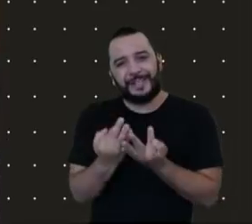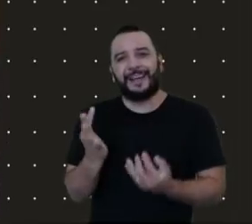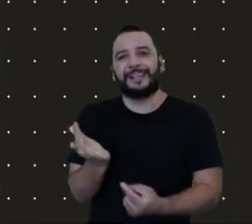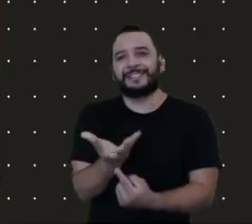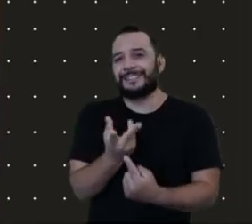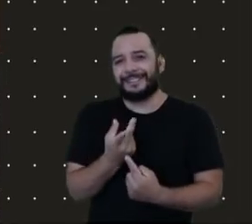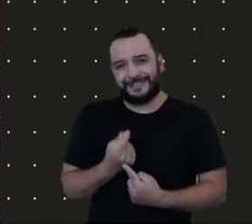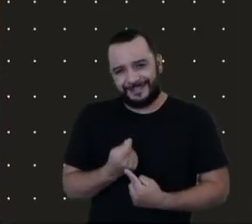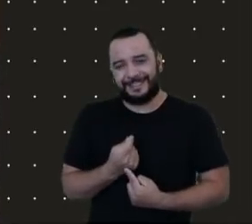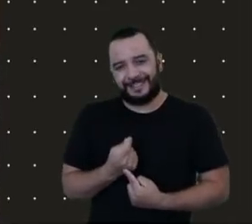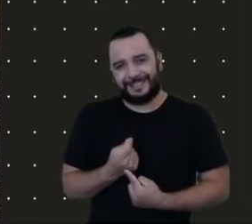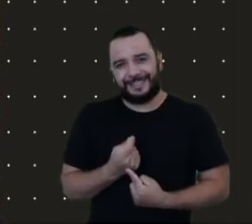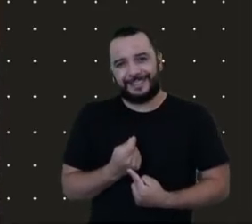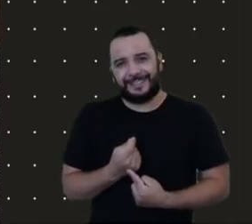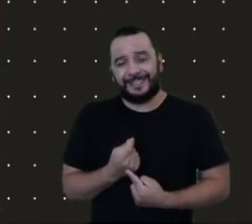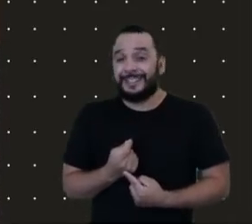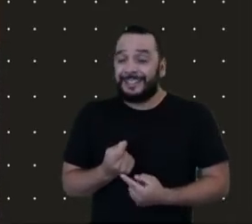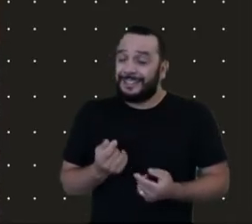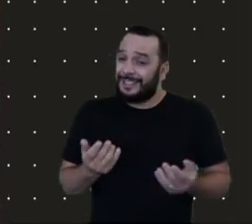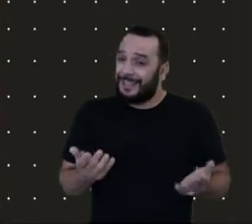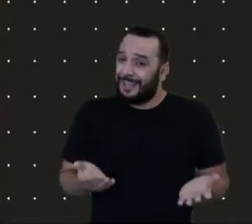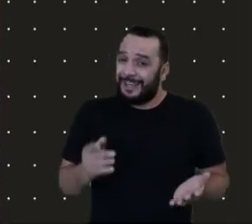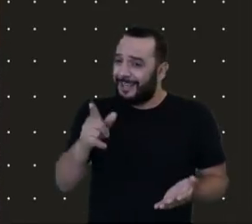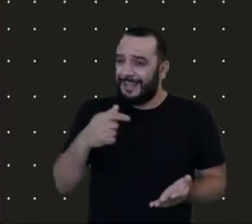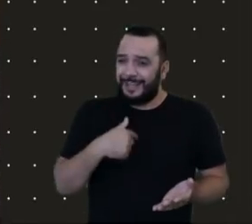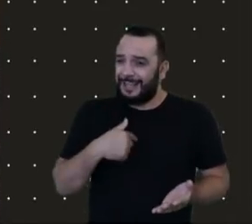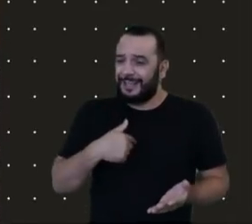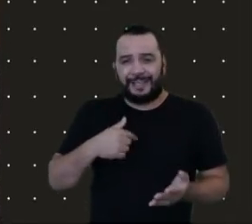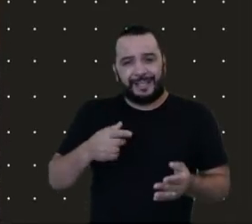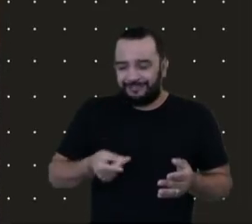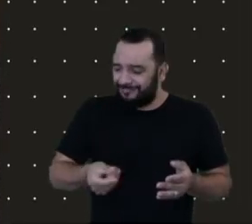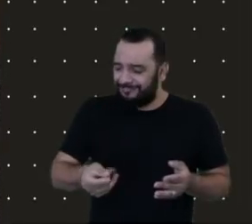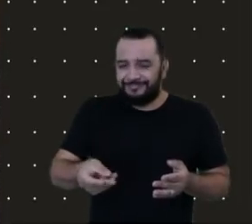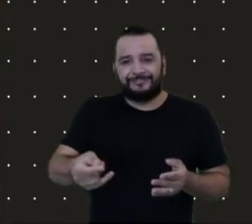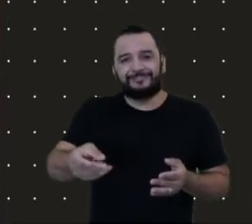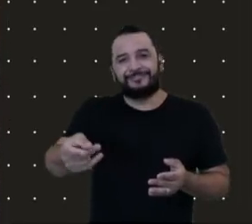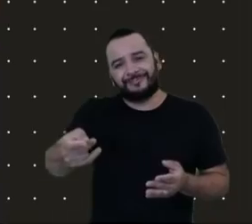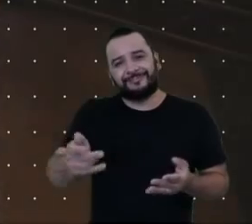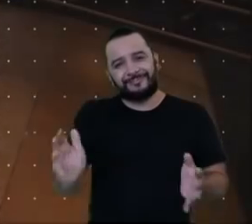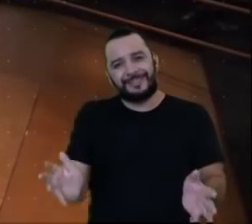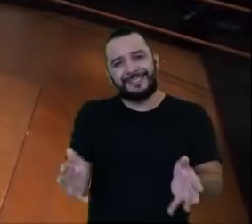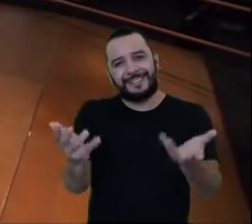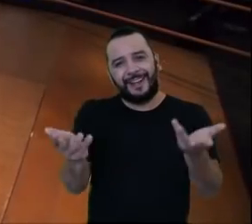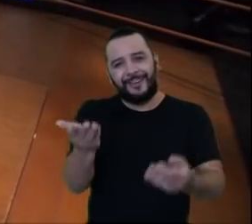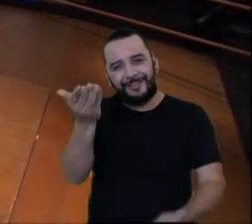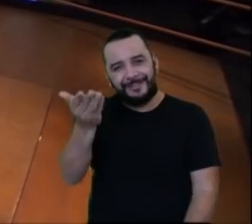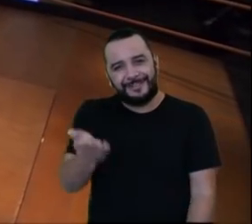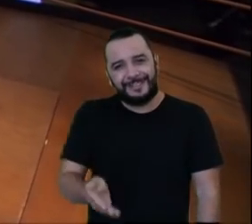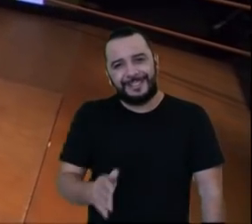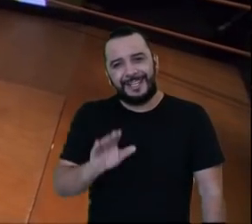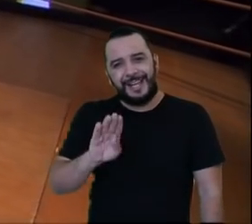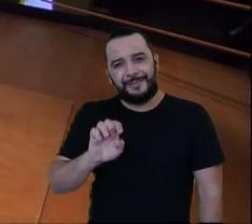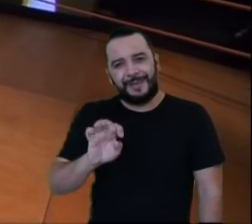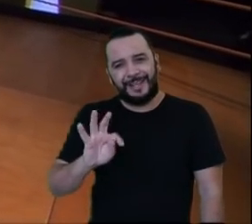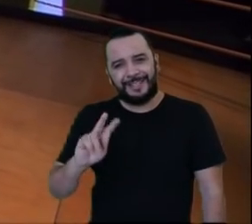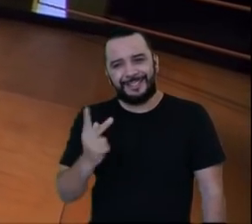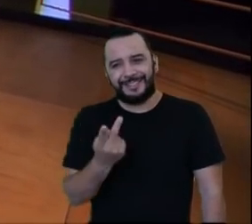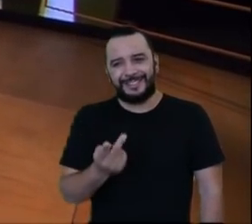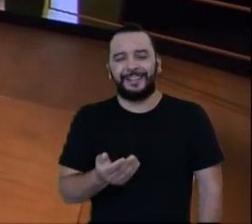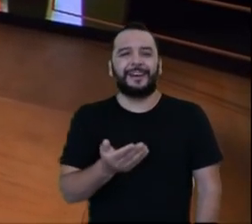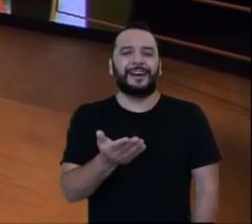não precisaria que ninguém mais falasse nada sobre ela. Ela vale pelo que ela é e não pela opinião que eu